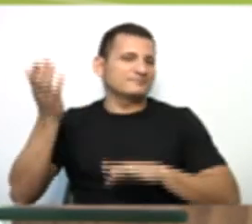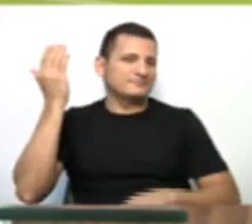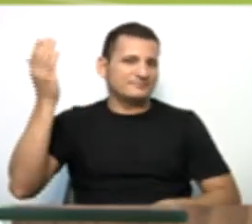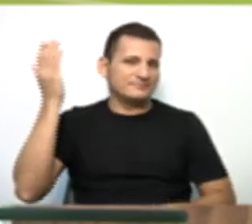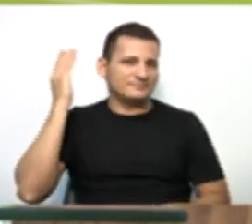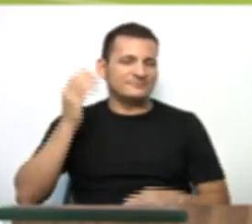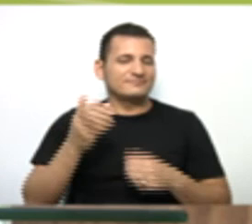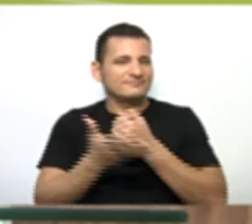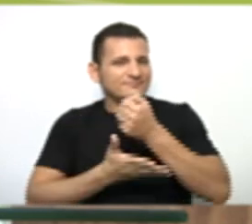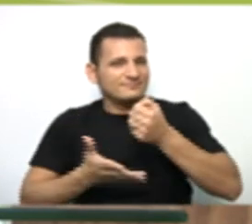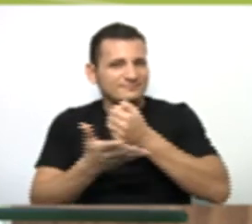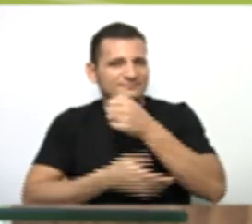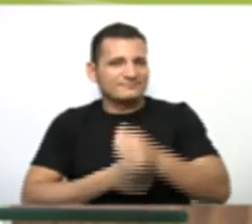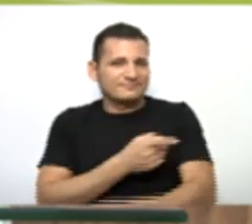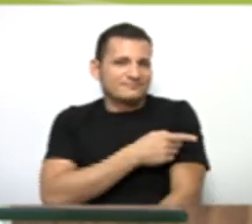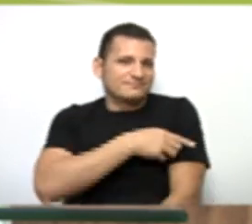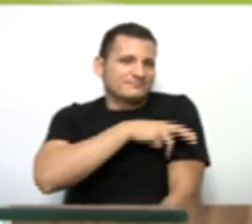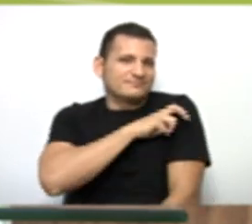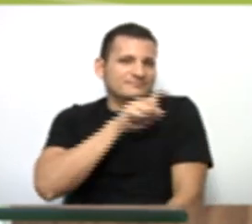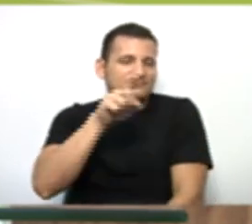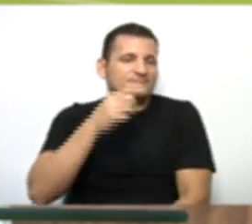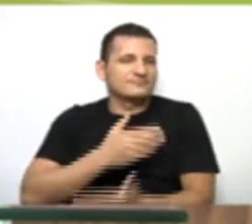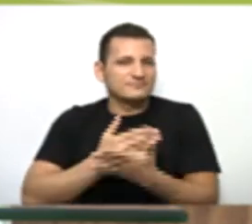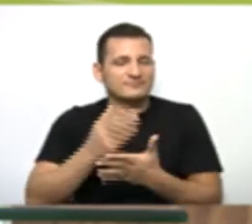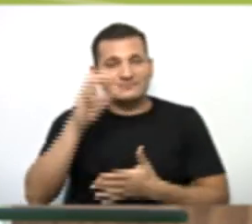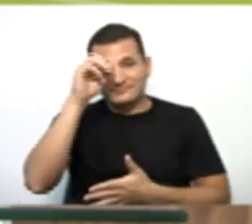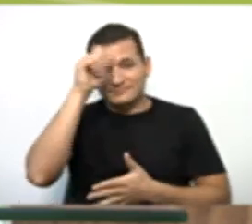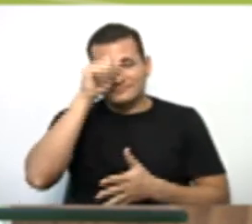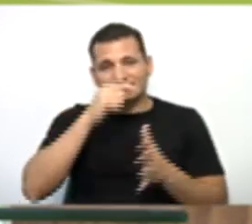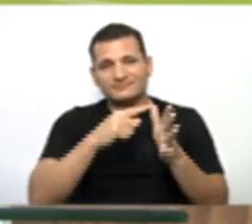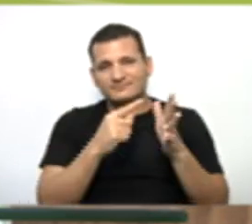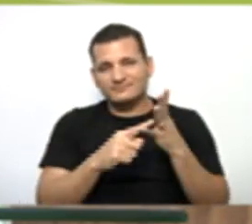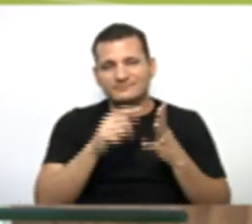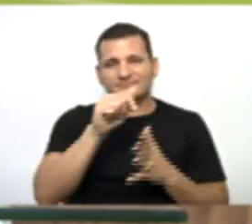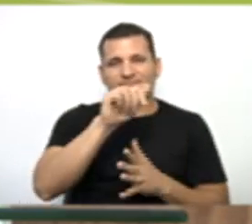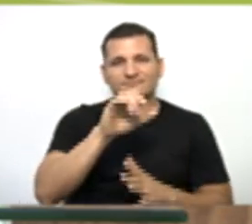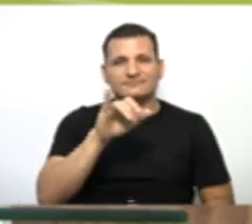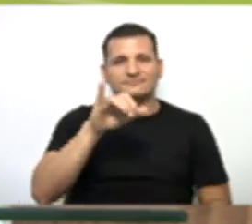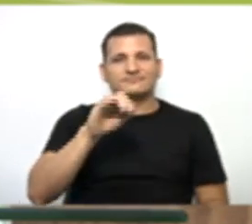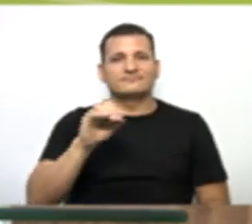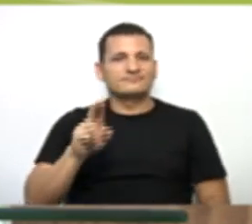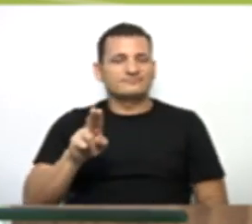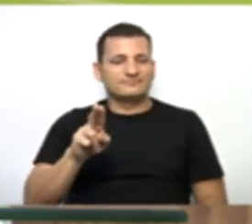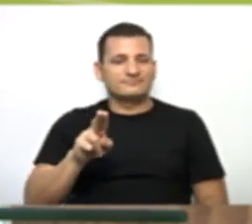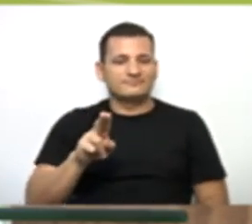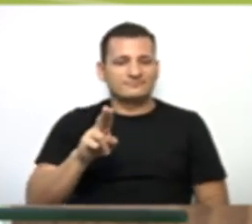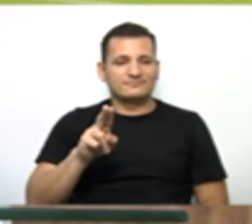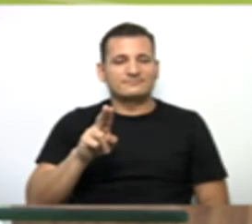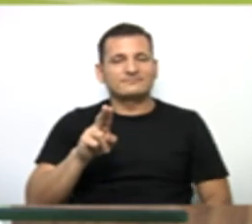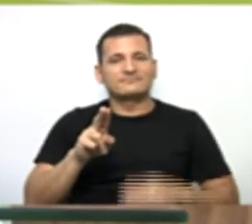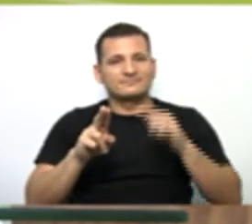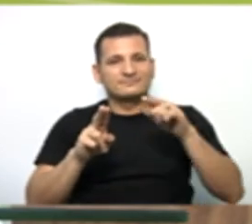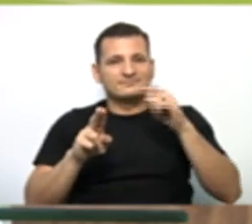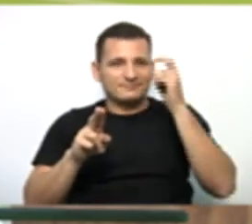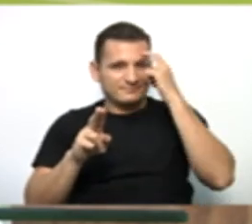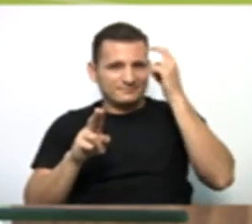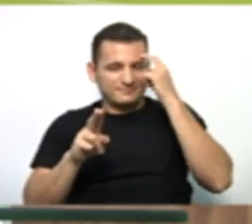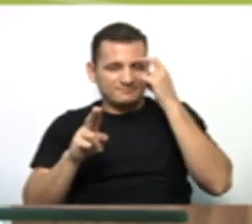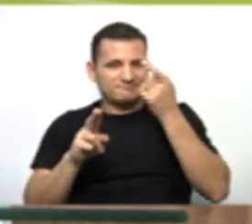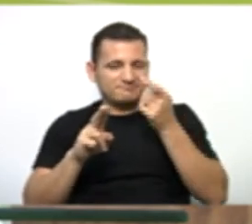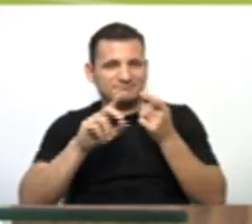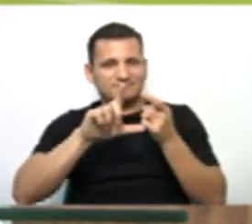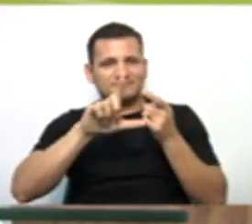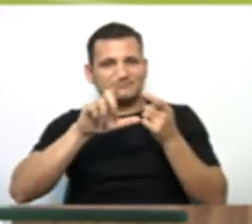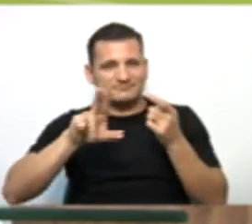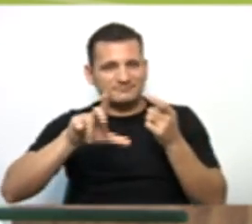do ensino básico, onde você começou a aprender as vogais A, E, I, O, U. Aí a gente vai nesse embalo,